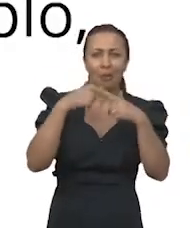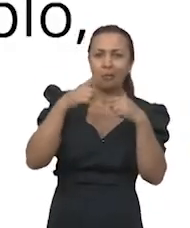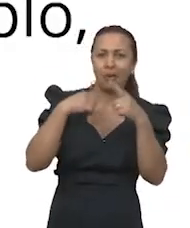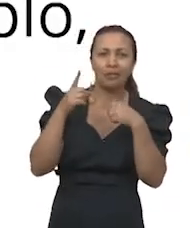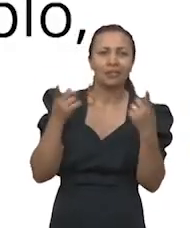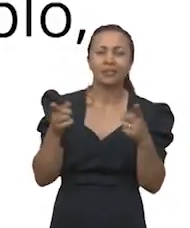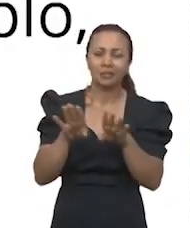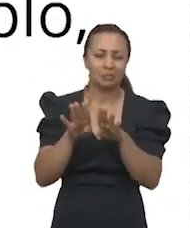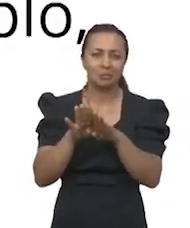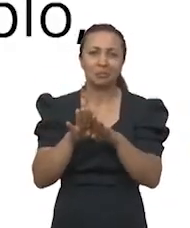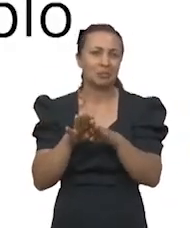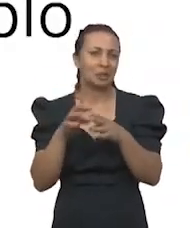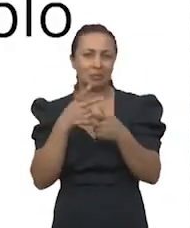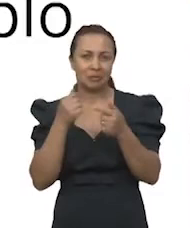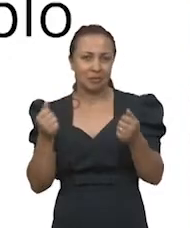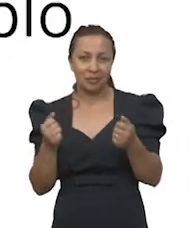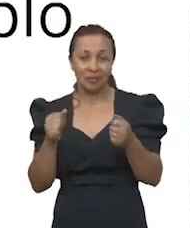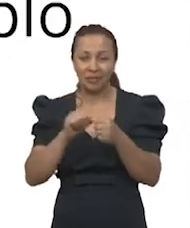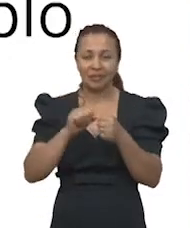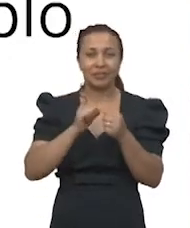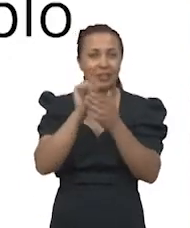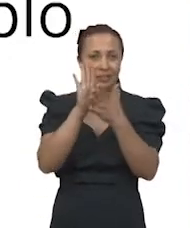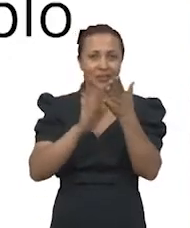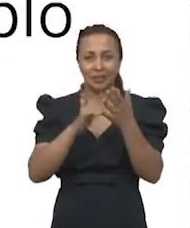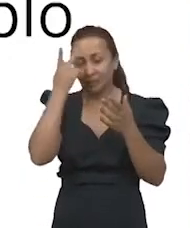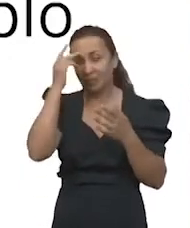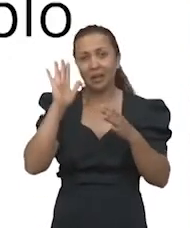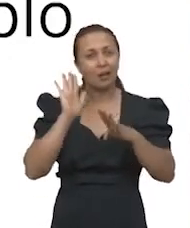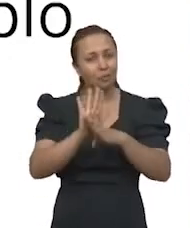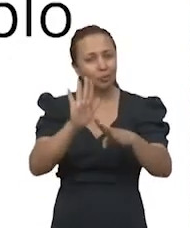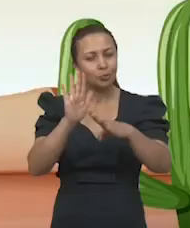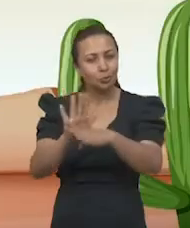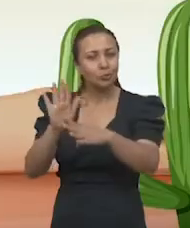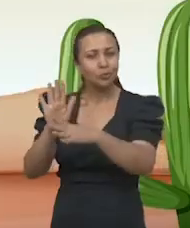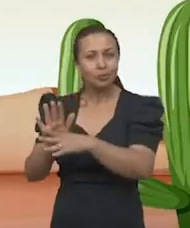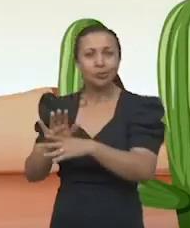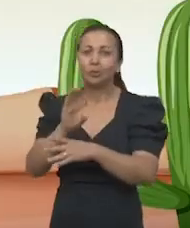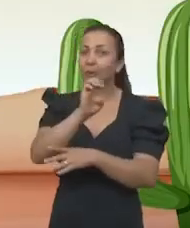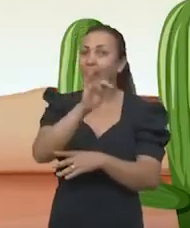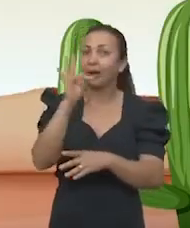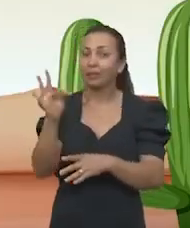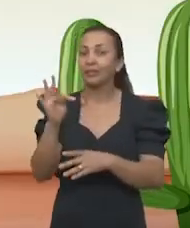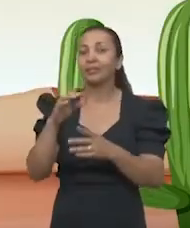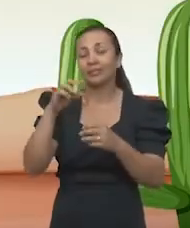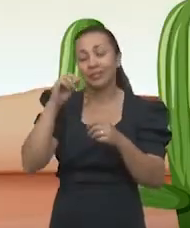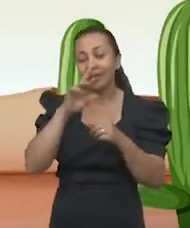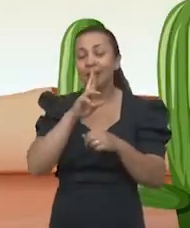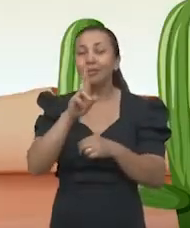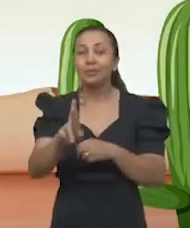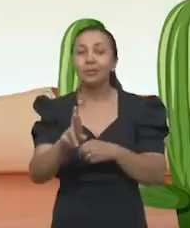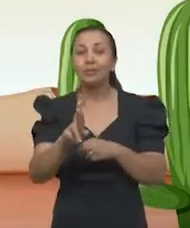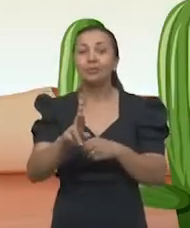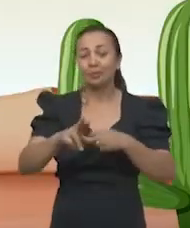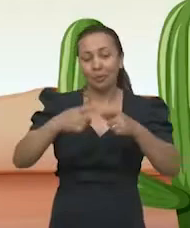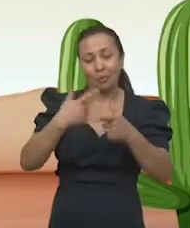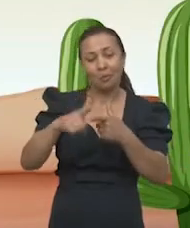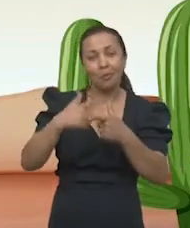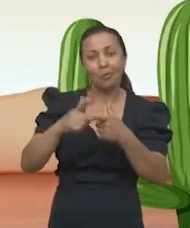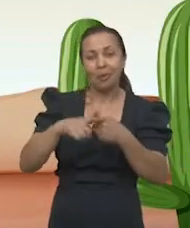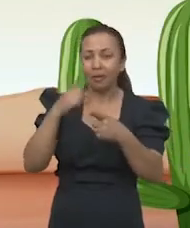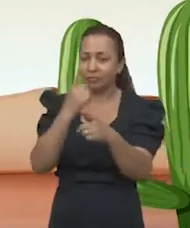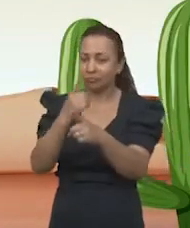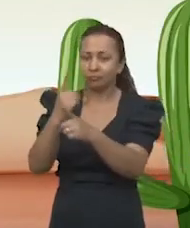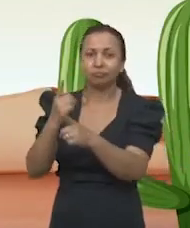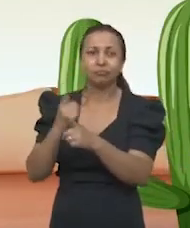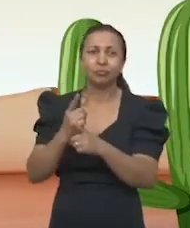objetos concretos, né? Então ela vai fazendo essas atividades para ir ajudando o extraterrestre, né, a resolver os